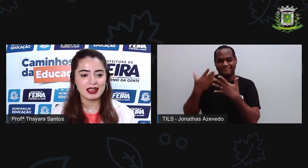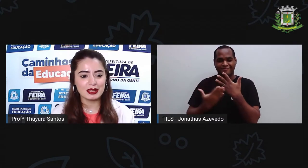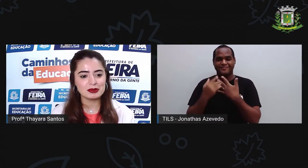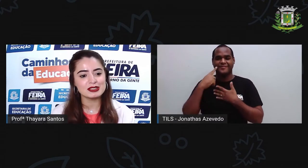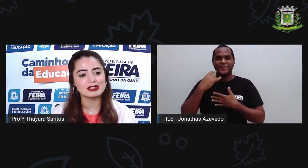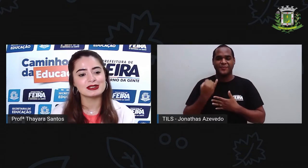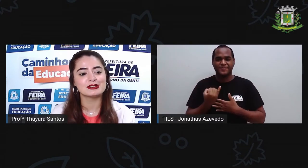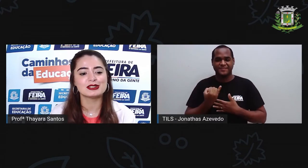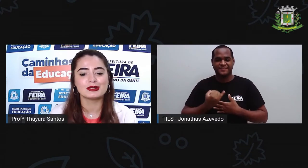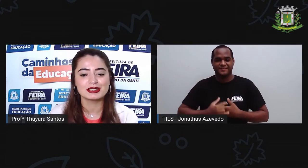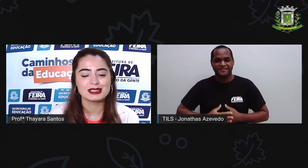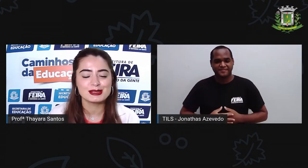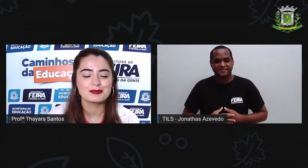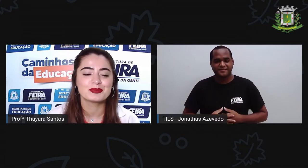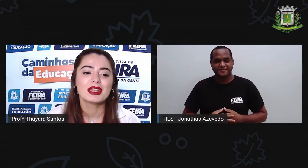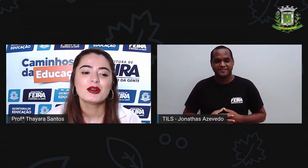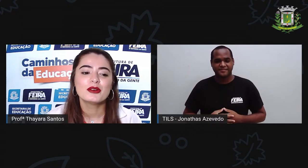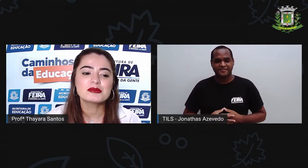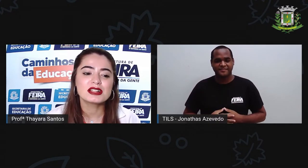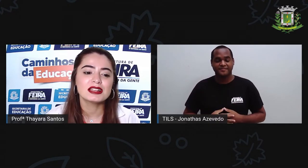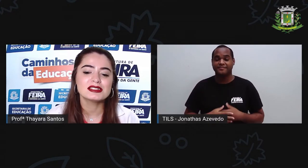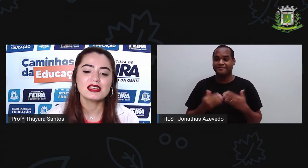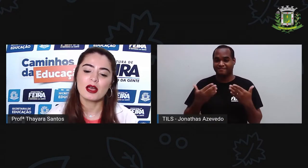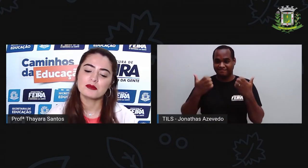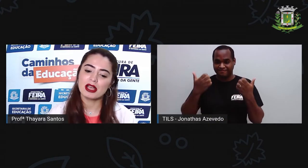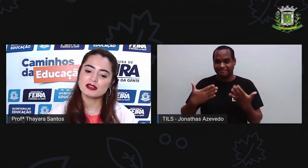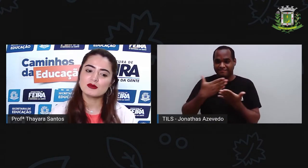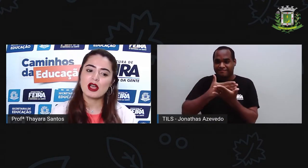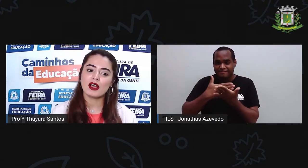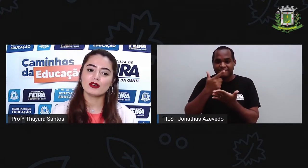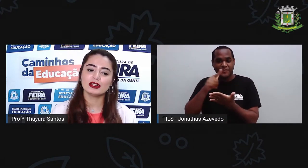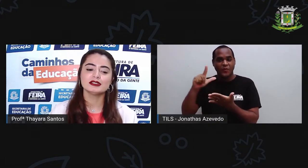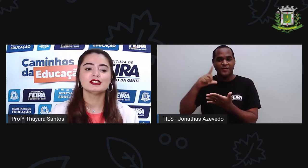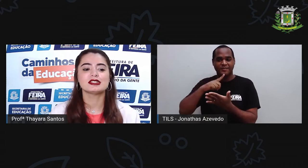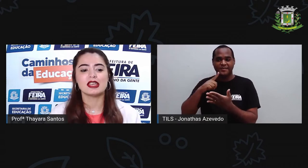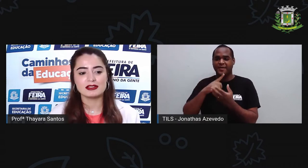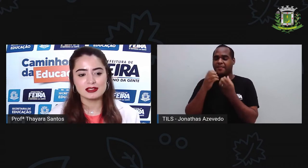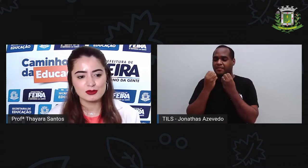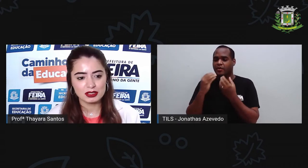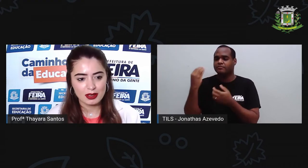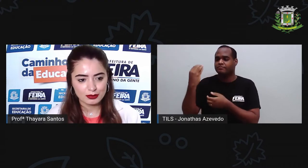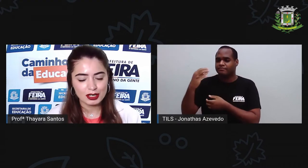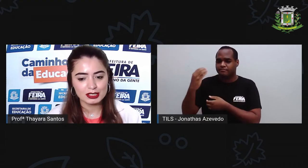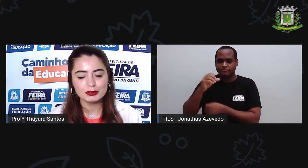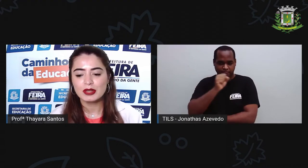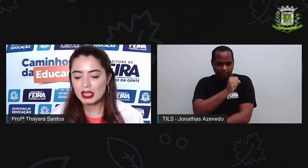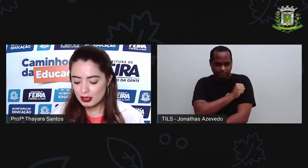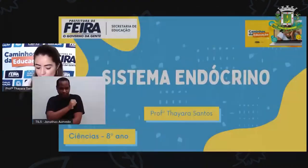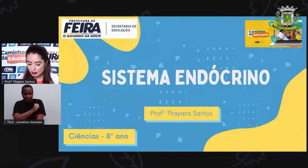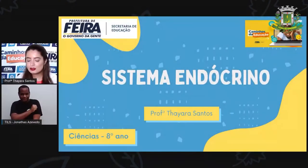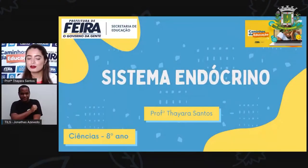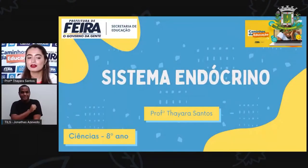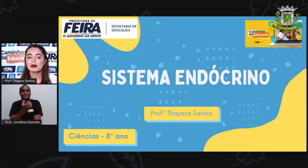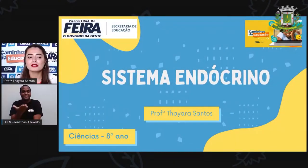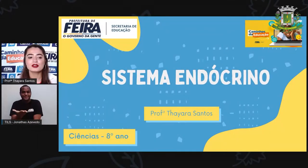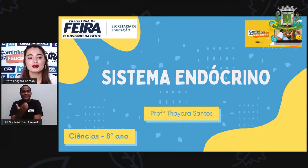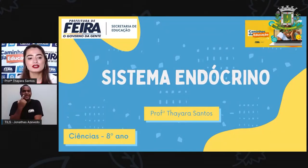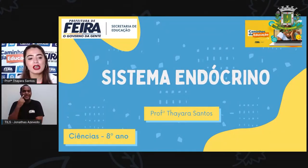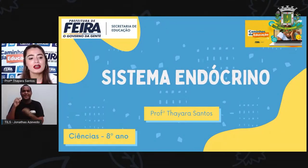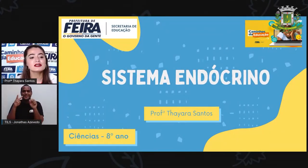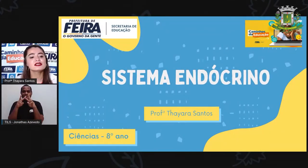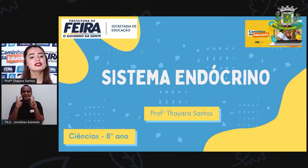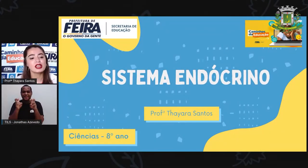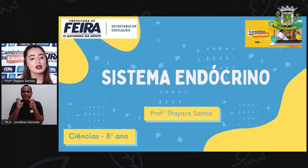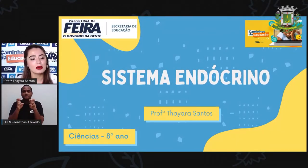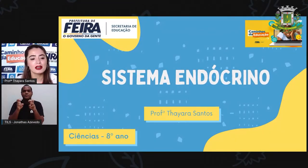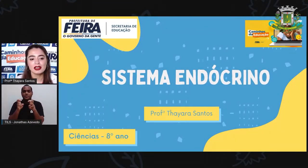nosso intérprete, o Jonas. Vamos lá iniciar mais uma aula de Ciências do oitavo ano e o nosso tema de hoje